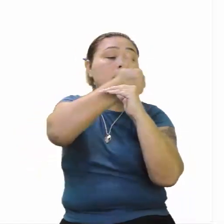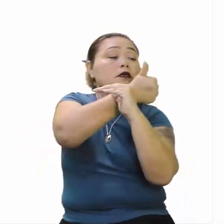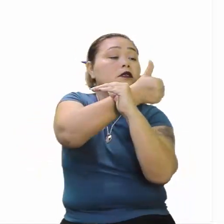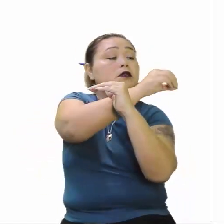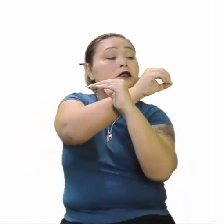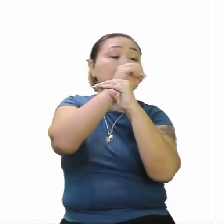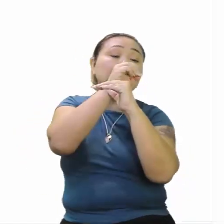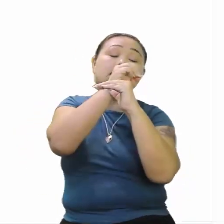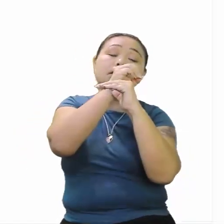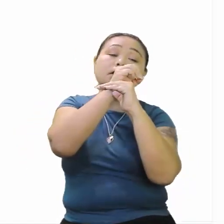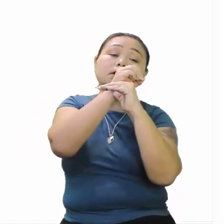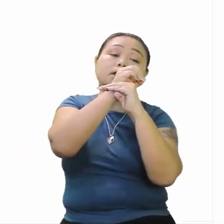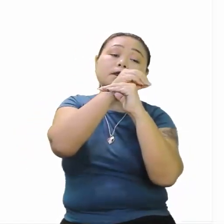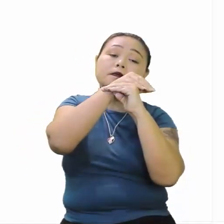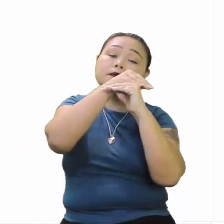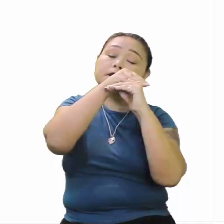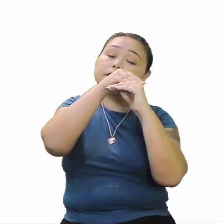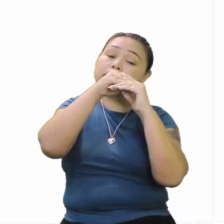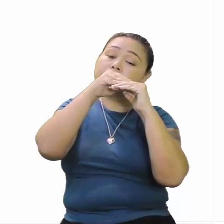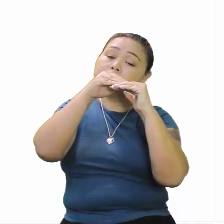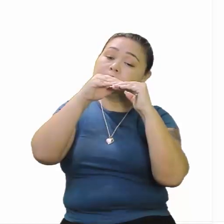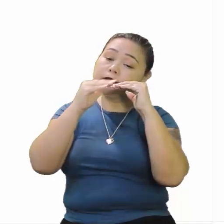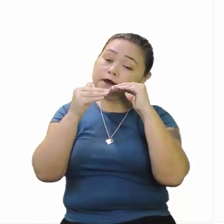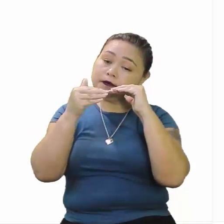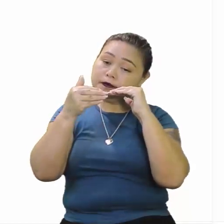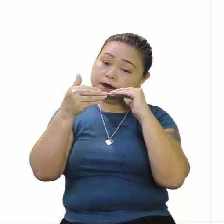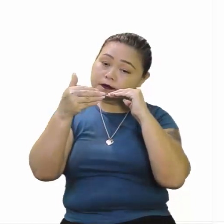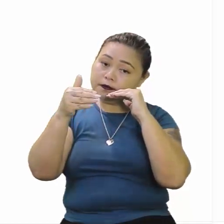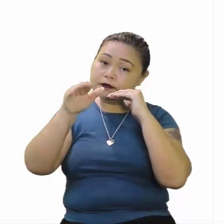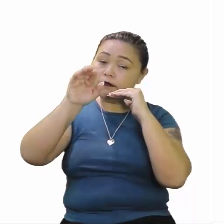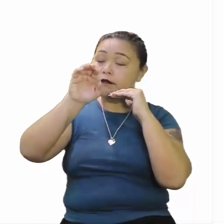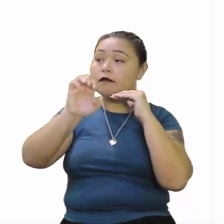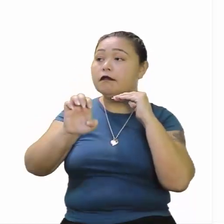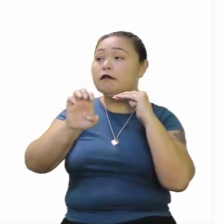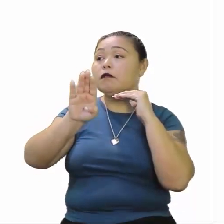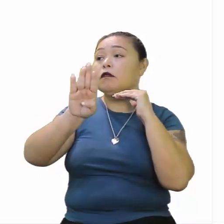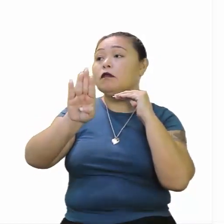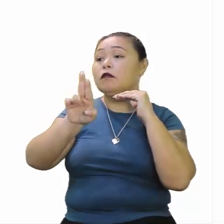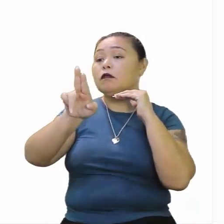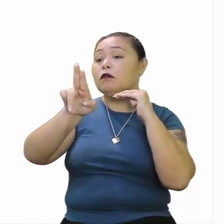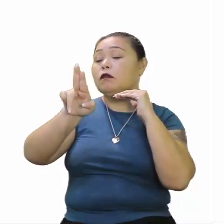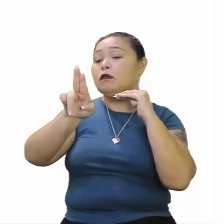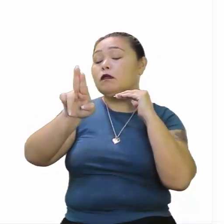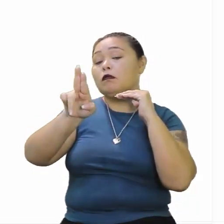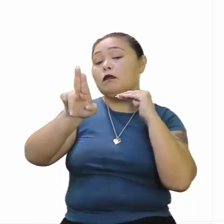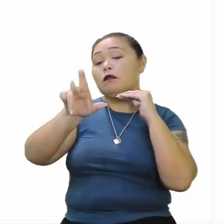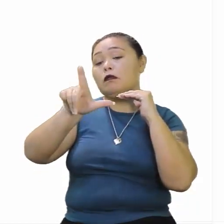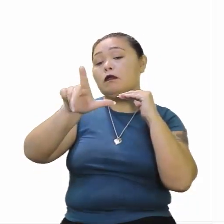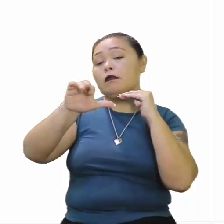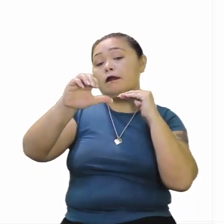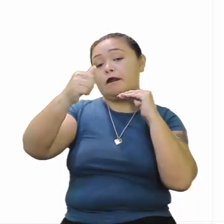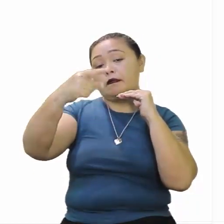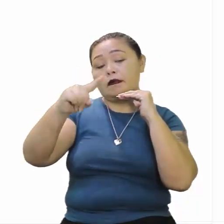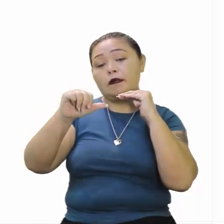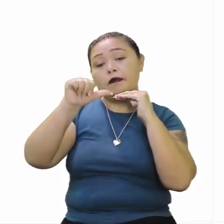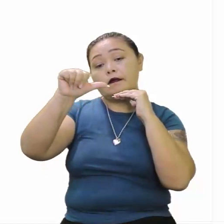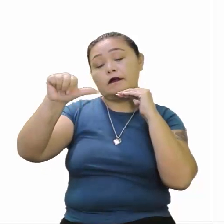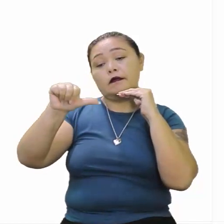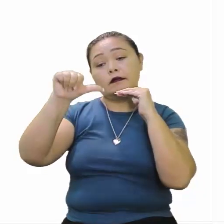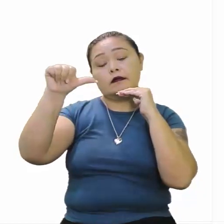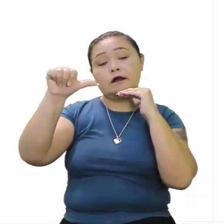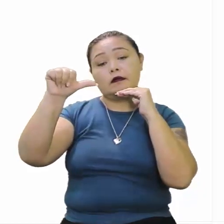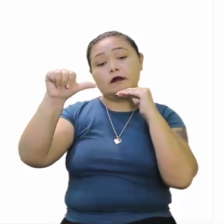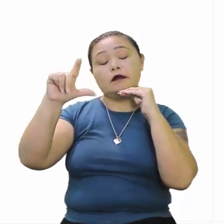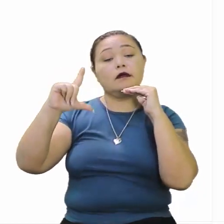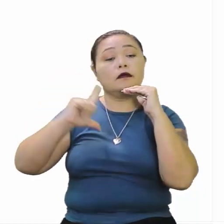graus. Agora é hora de começar a ebulição. Então, a 100 graus, eu tenho uma mudança de fase, onde